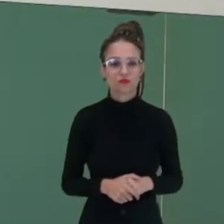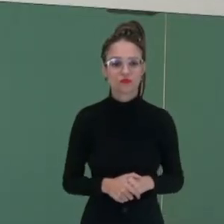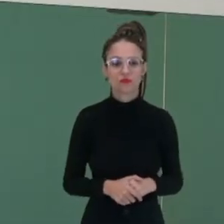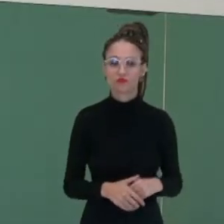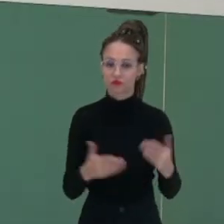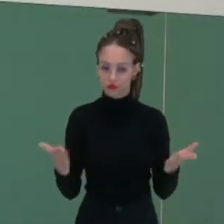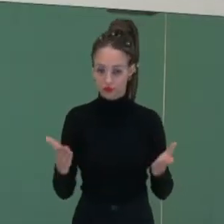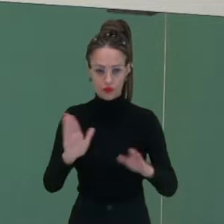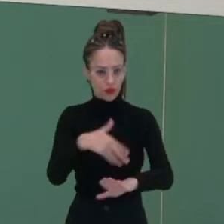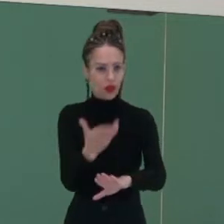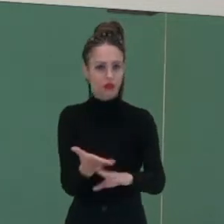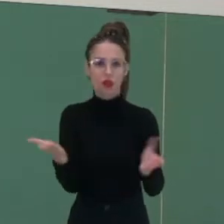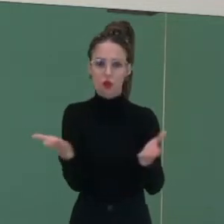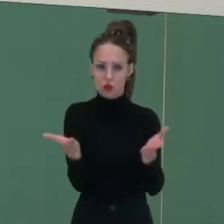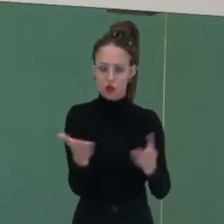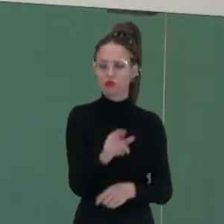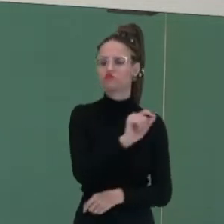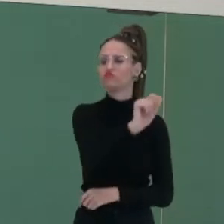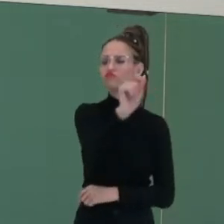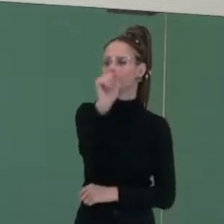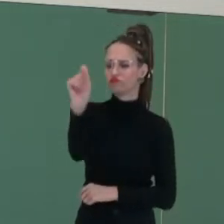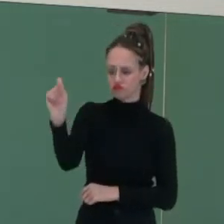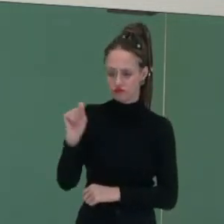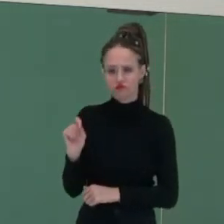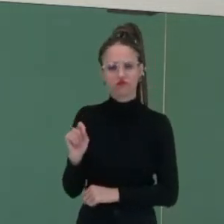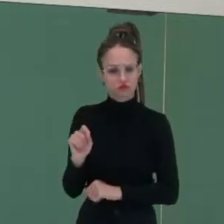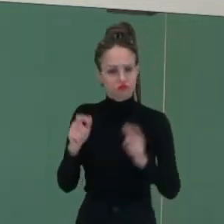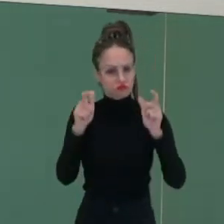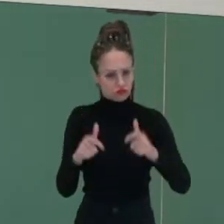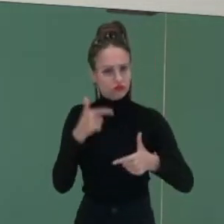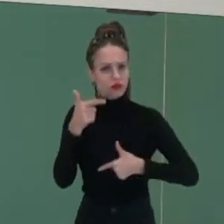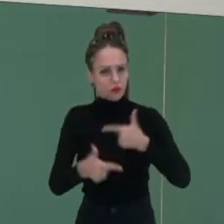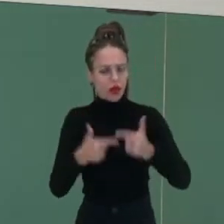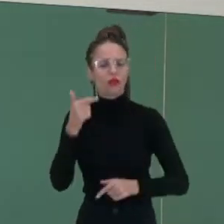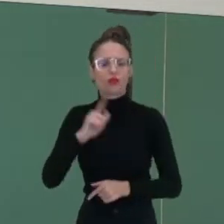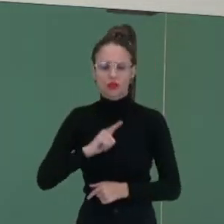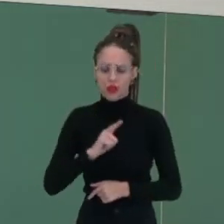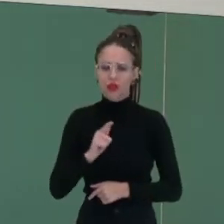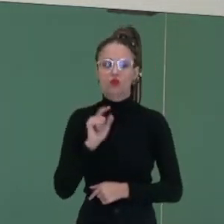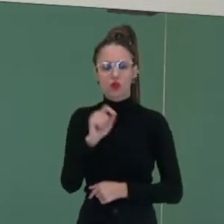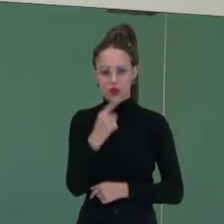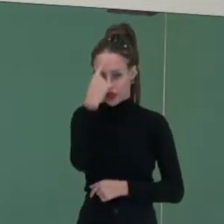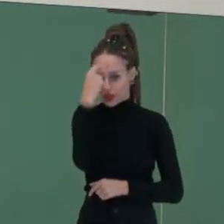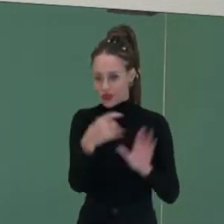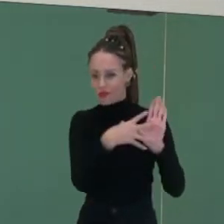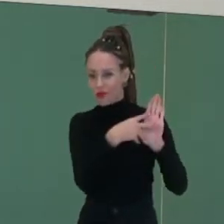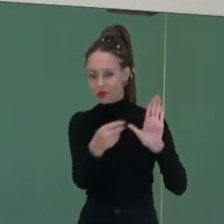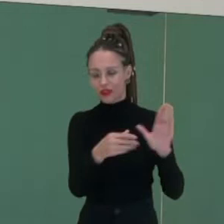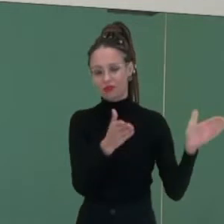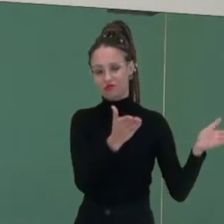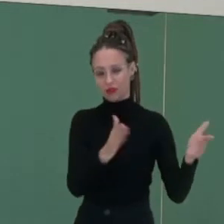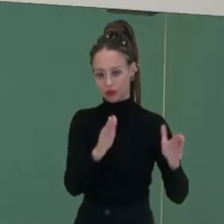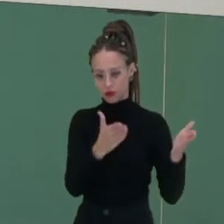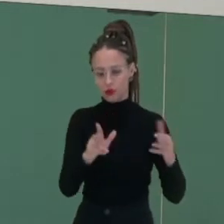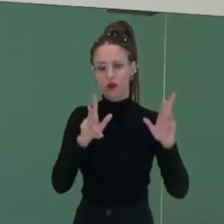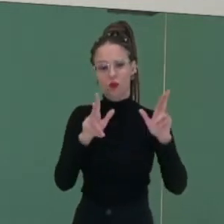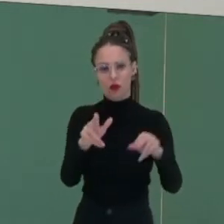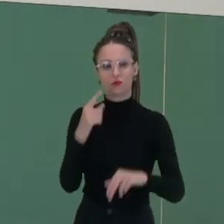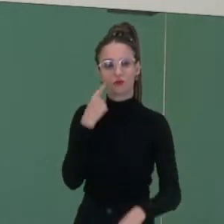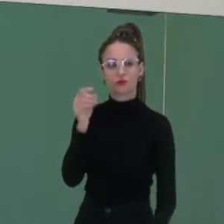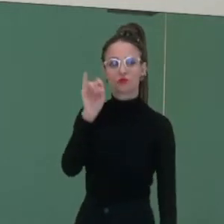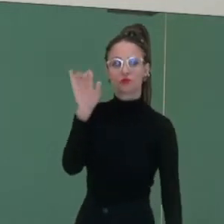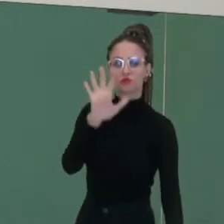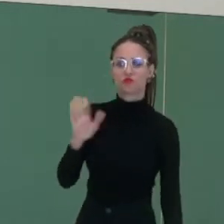Ainda hoje, muitos locais de trabalho se organizam a partir aí da ideia da manufatura. Né? Nessa